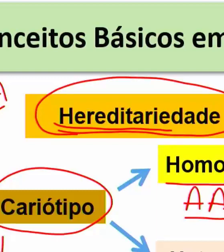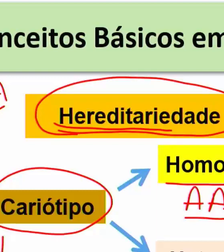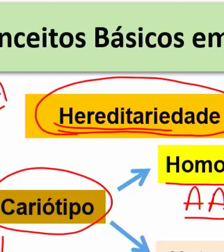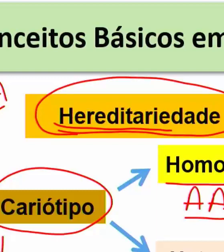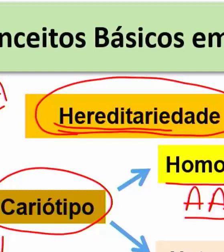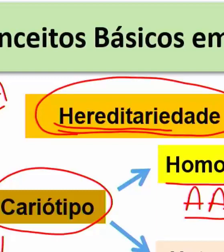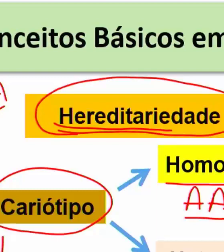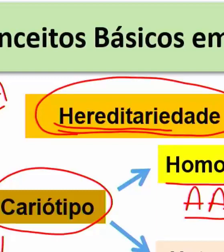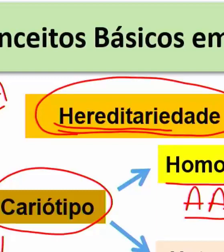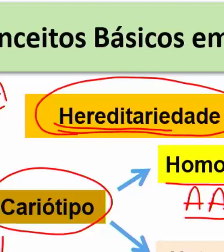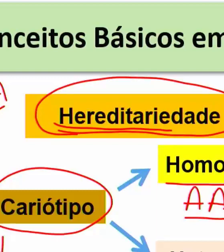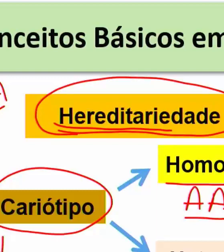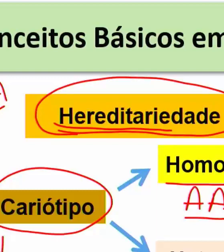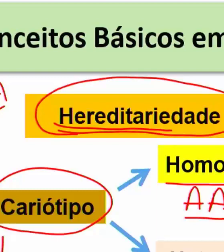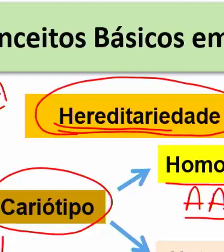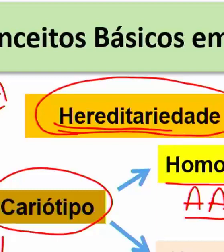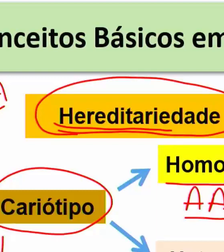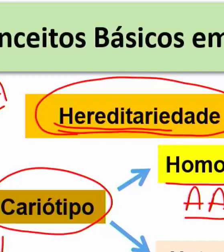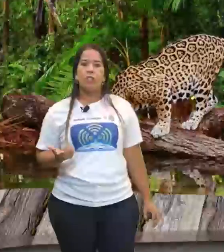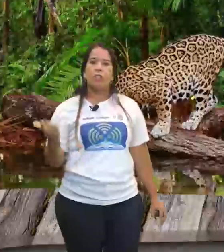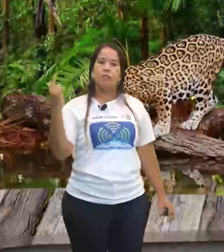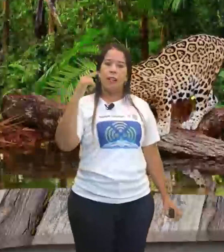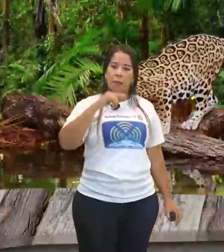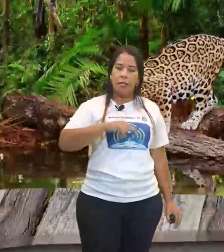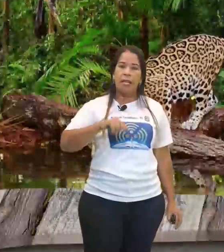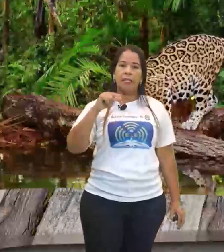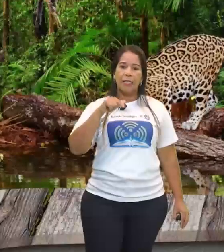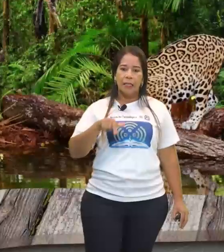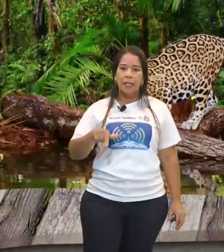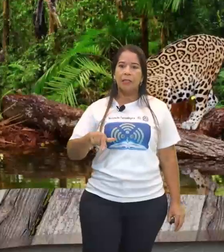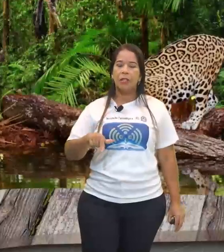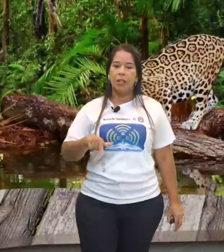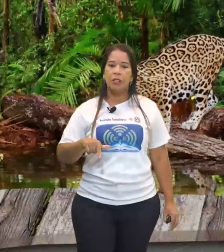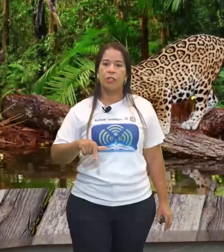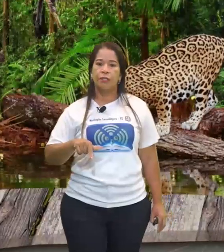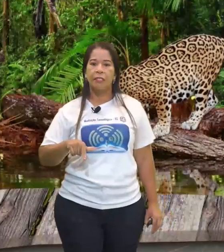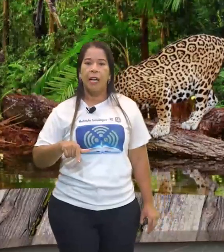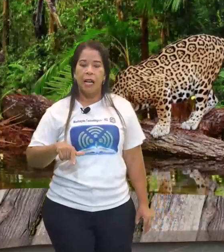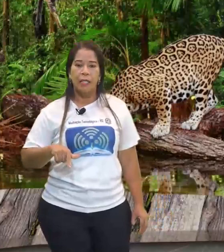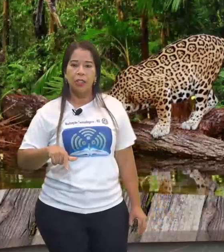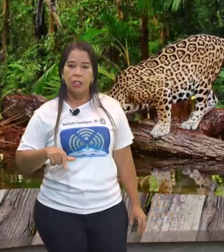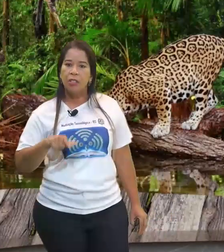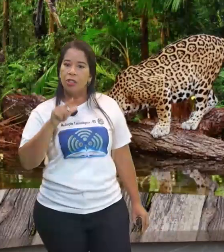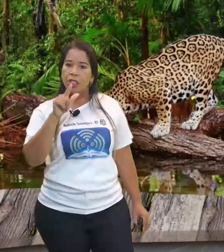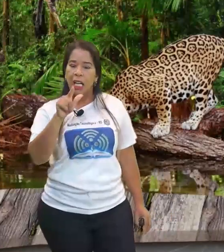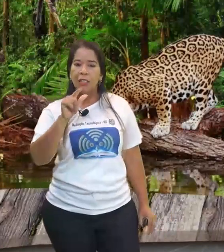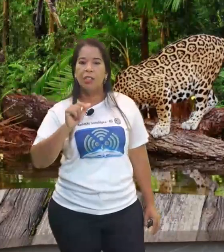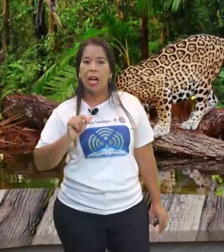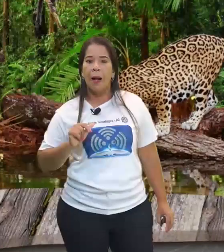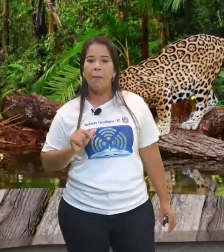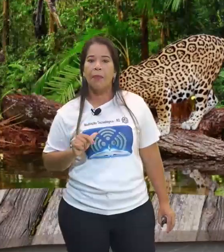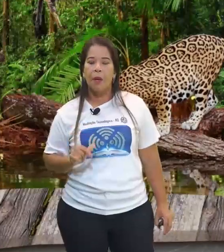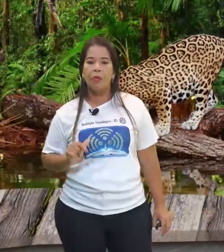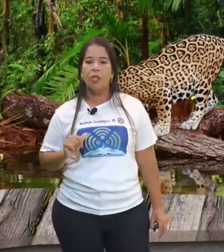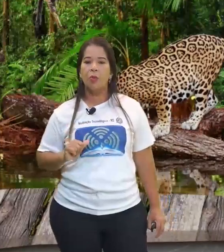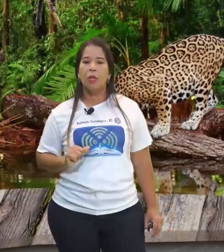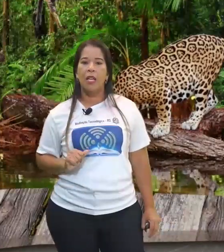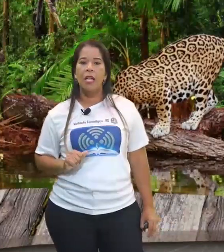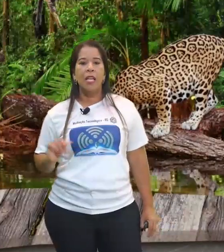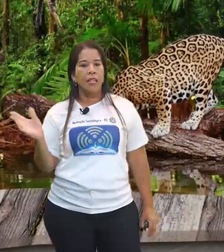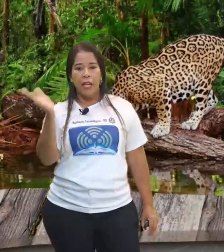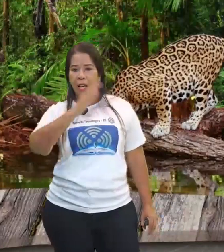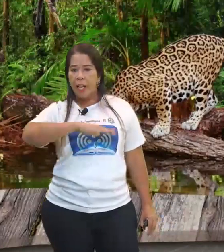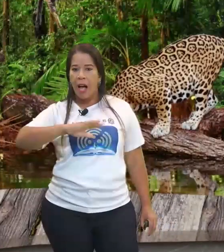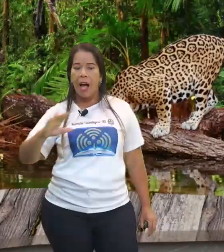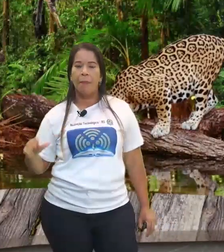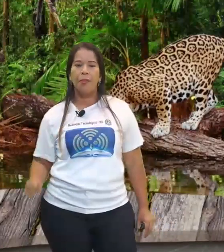Beleza, galera? Muitas dessas informações a gente vai também estar tratando na nossa atividade já, então segura